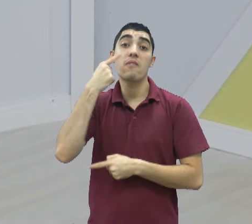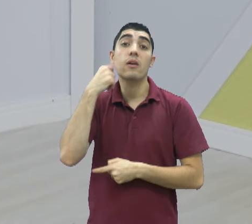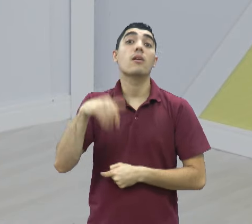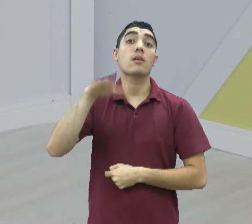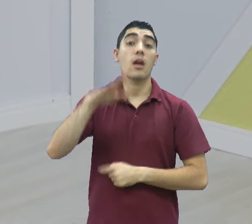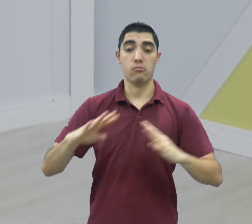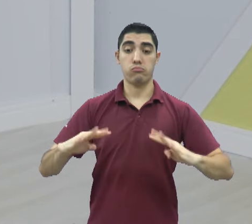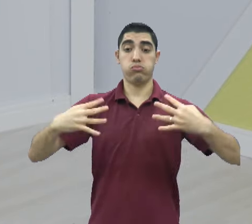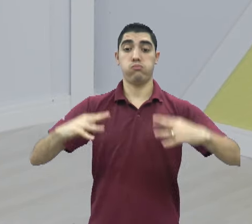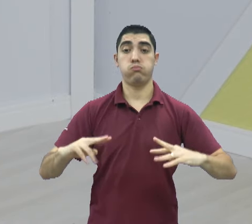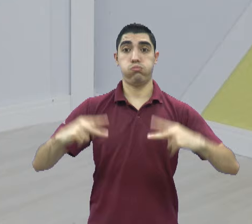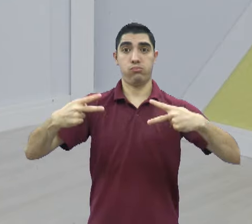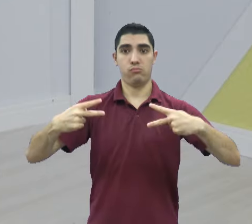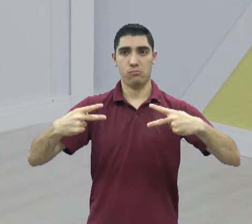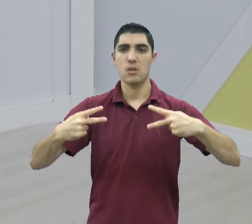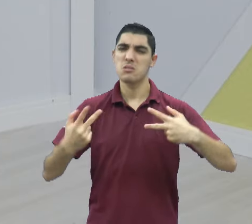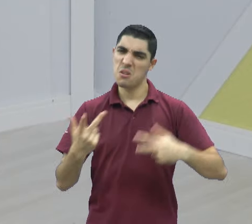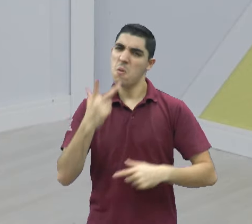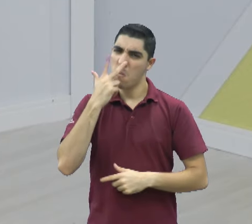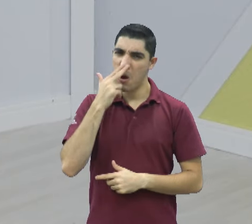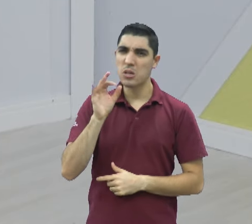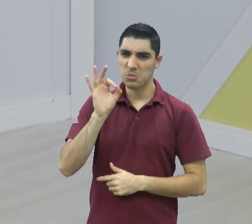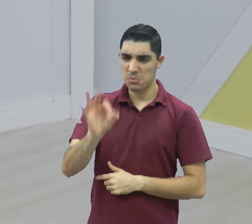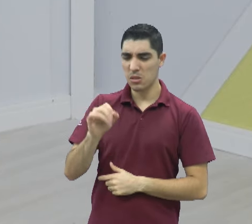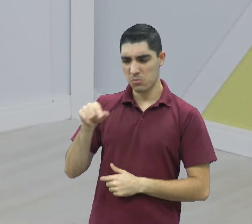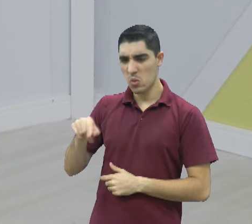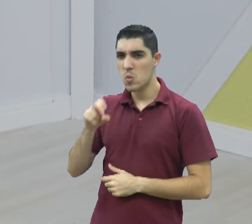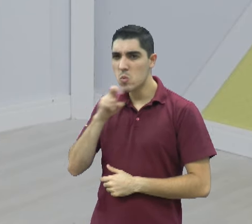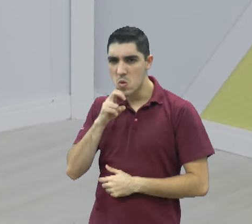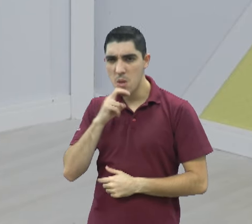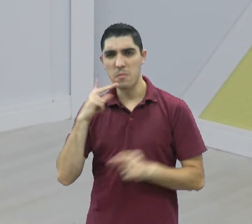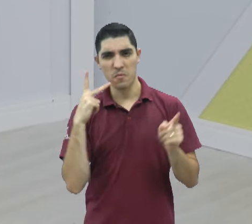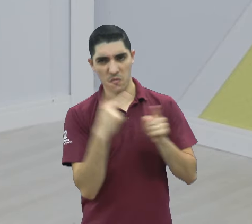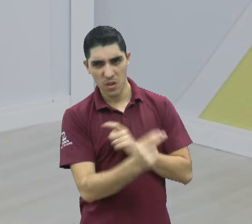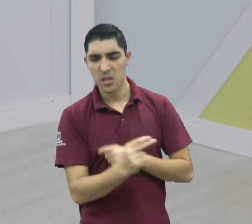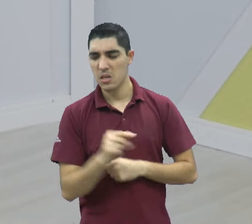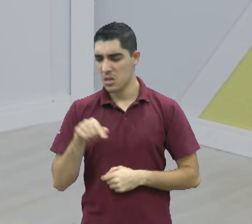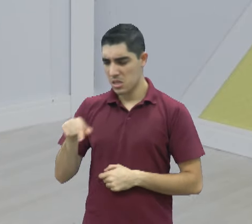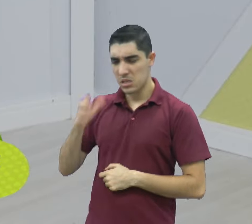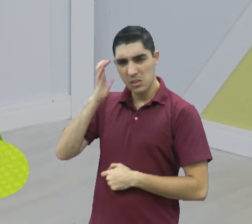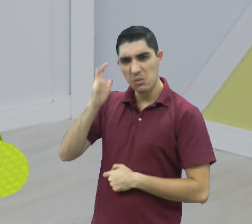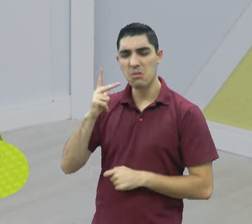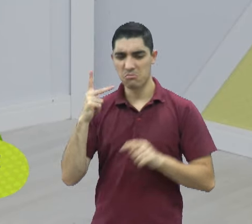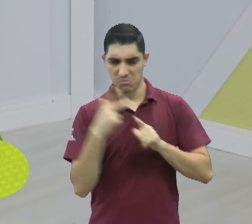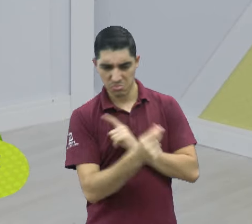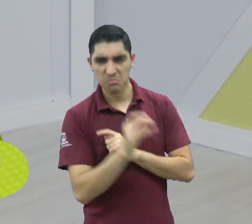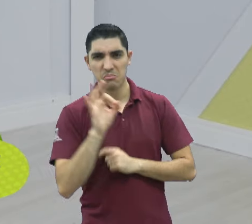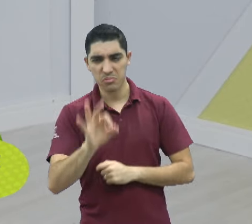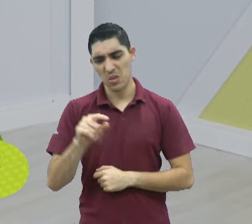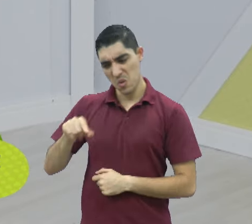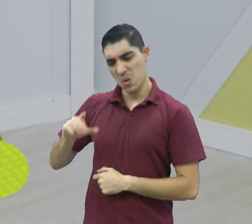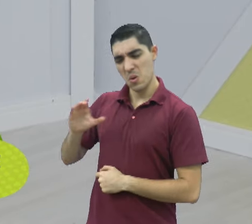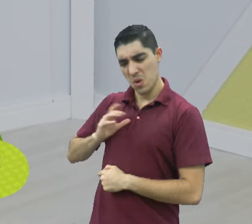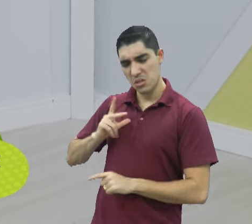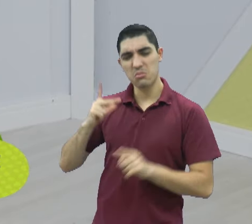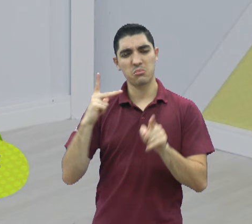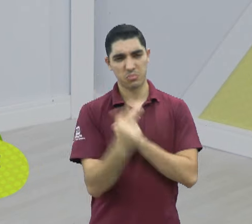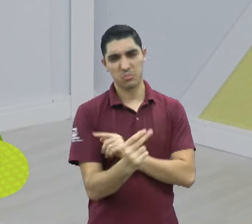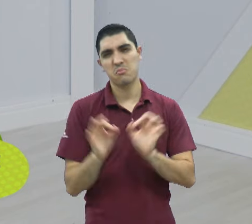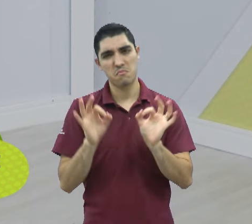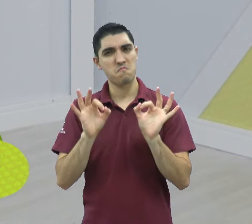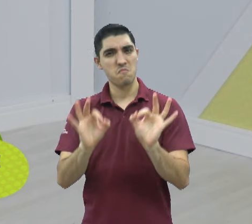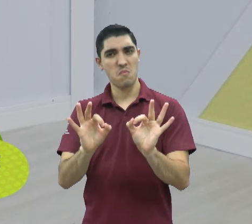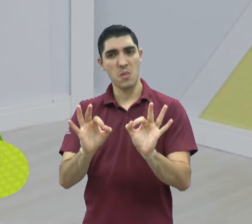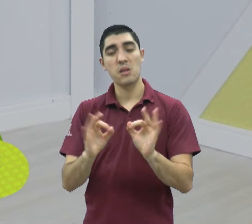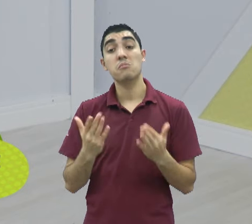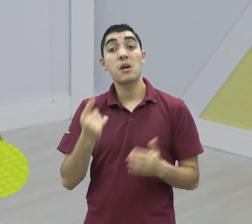da competição. Provavelmente aqui o Sorocaba vai ganhar de novo, o Santo André vai ganhar de novo, o Corinthians deve ganhar de novo e tem que ver como é que vai ficar o posicionamento